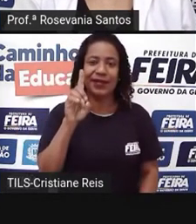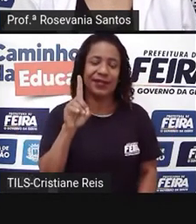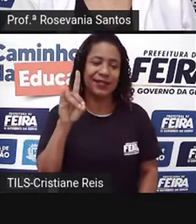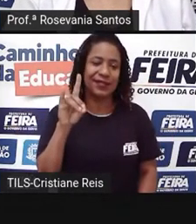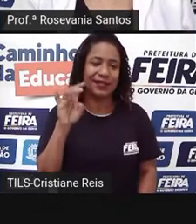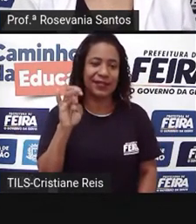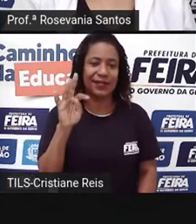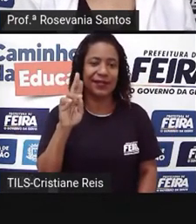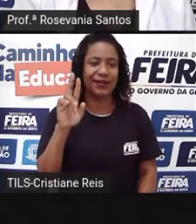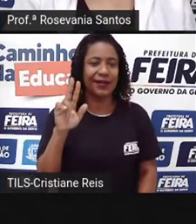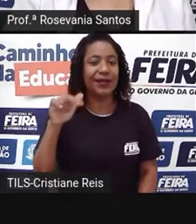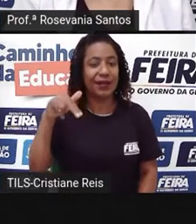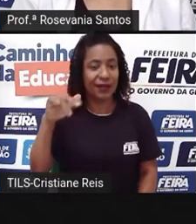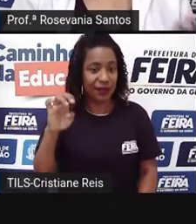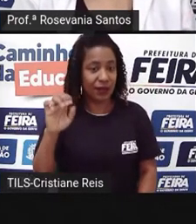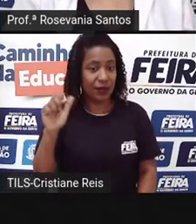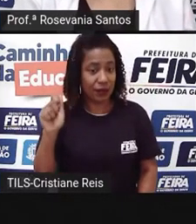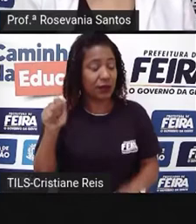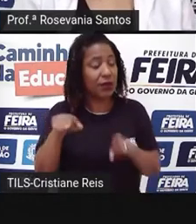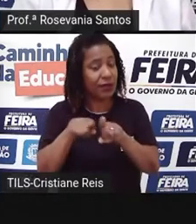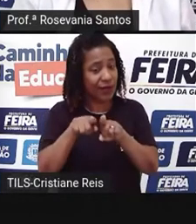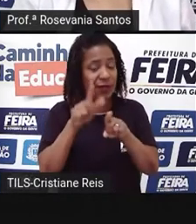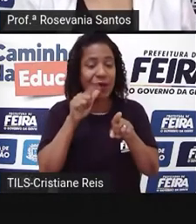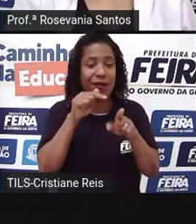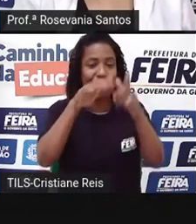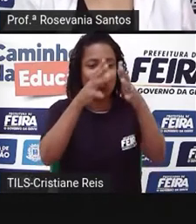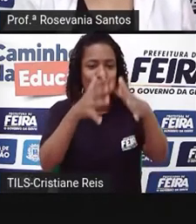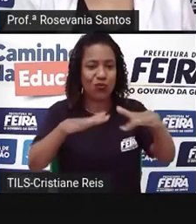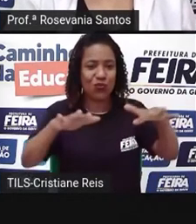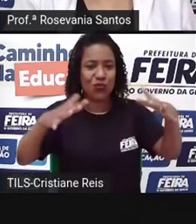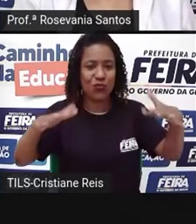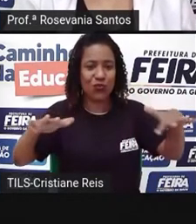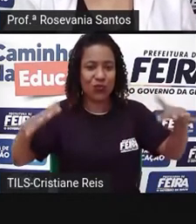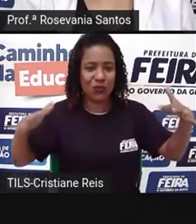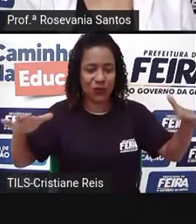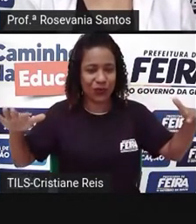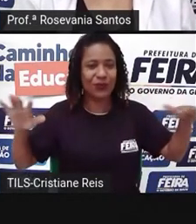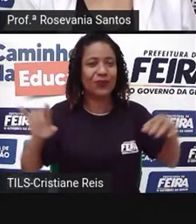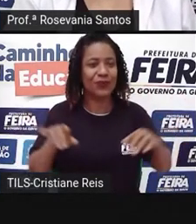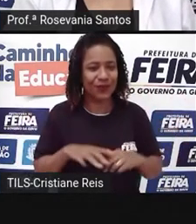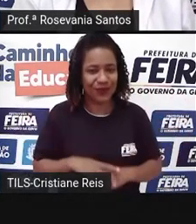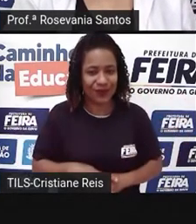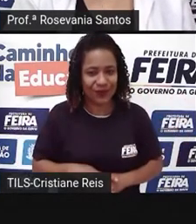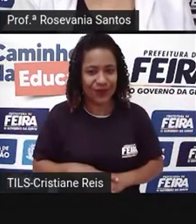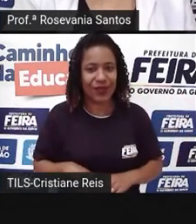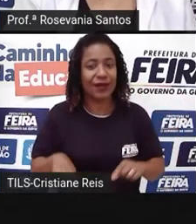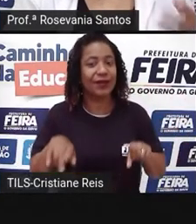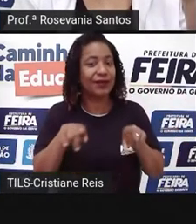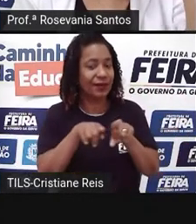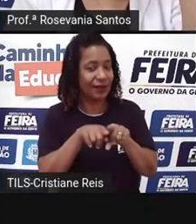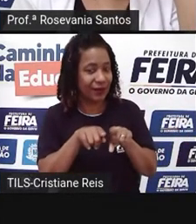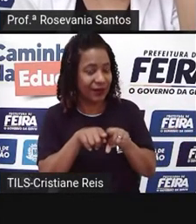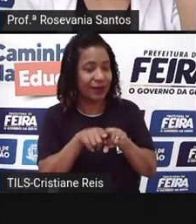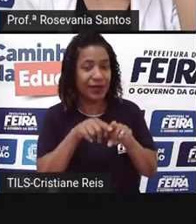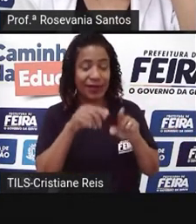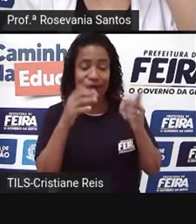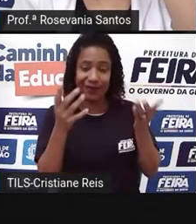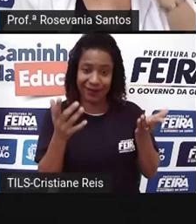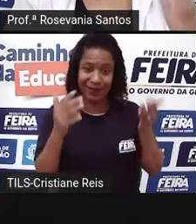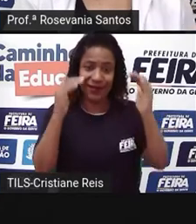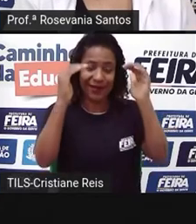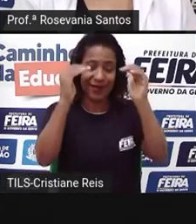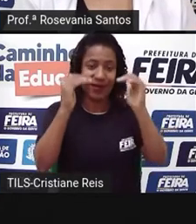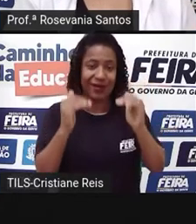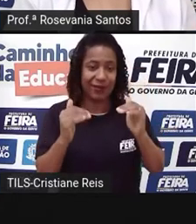Saara. As características, né, como eu falei, referente ao Oriente Médio, né, são nações que, né,